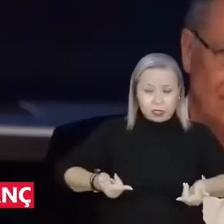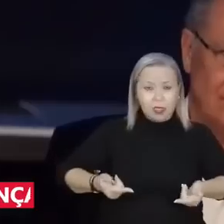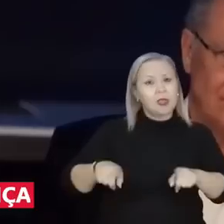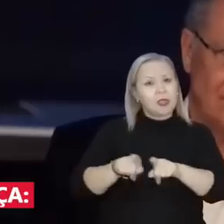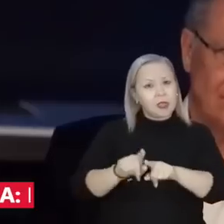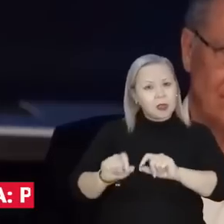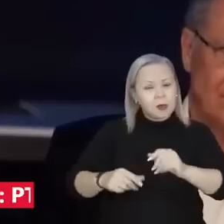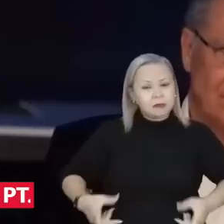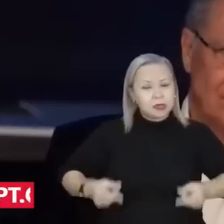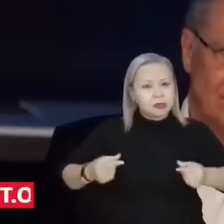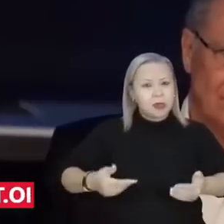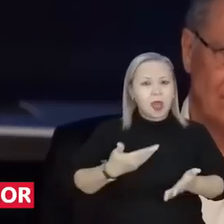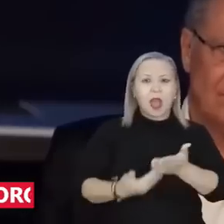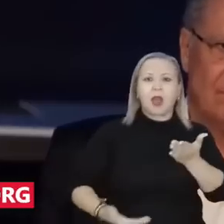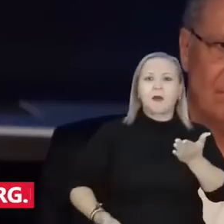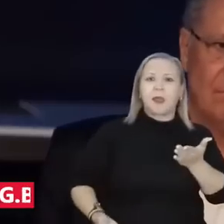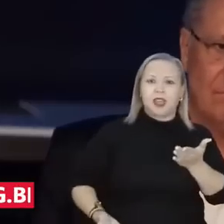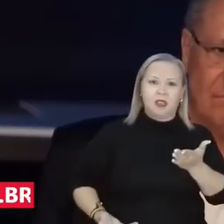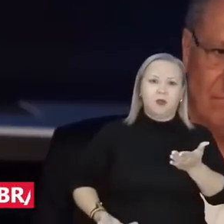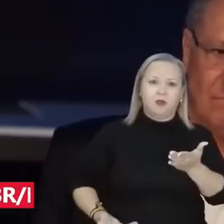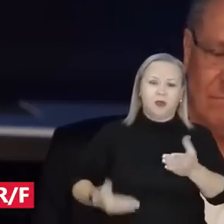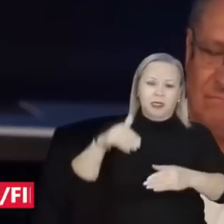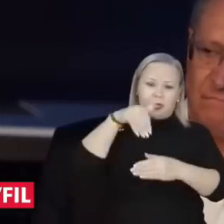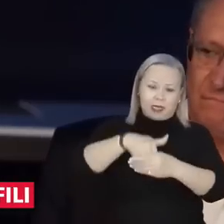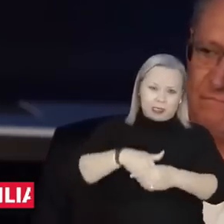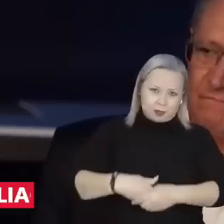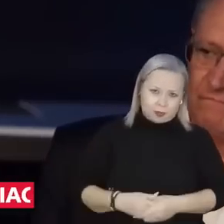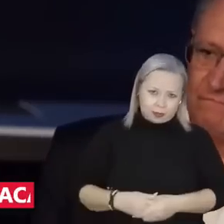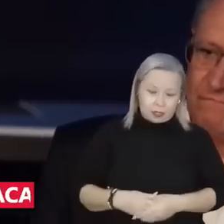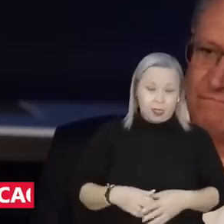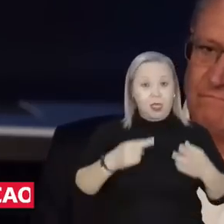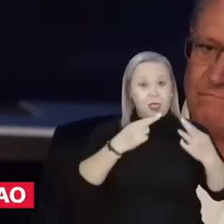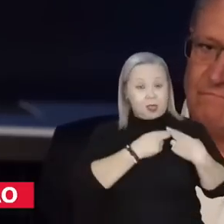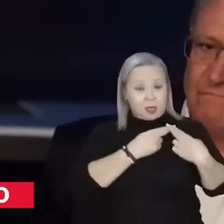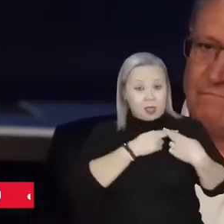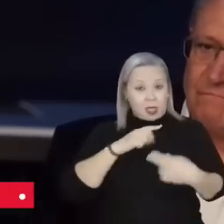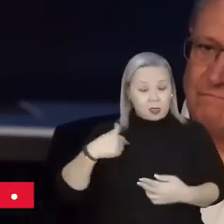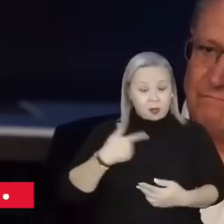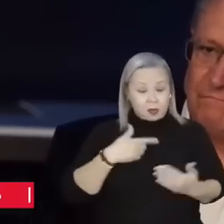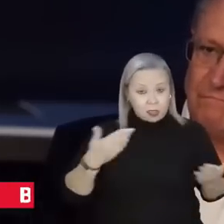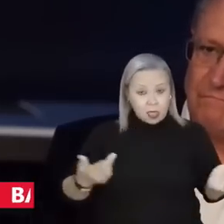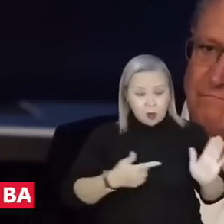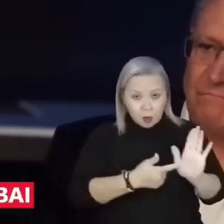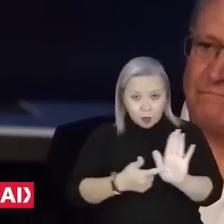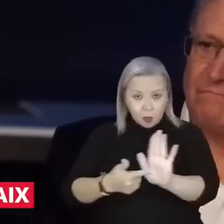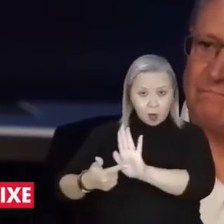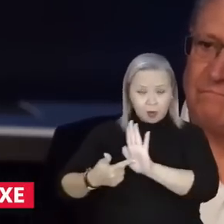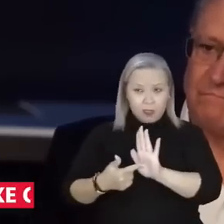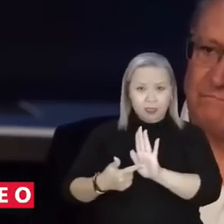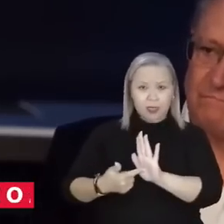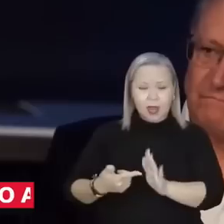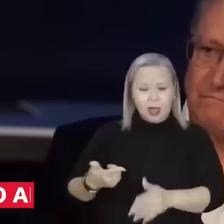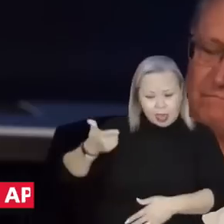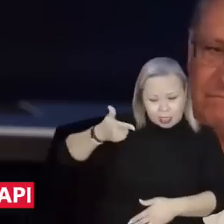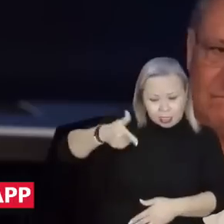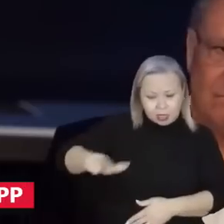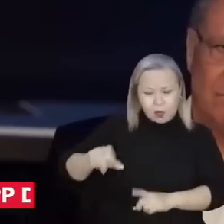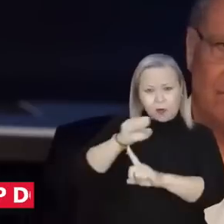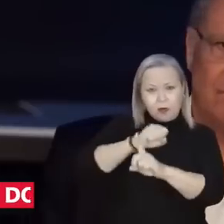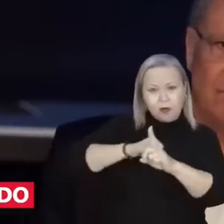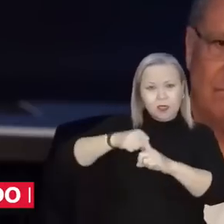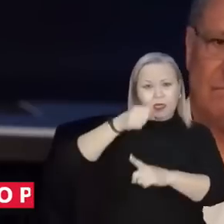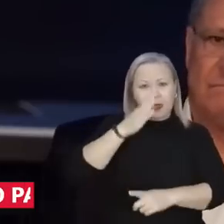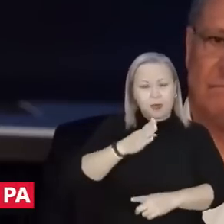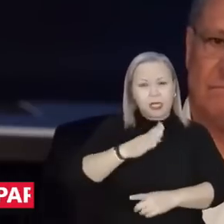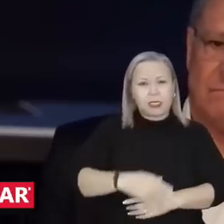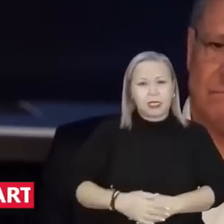E cabe a nós agora, companheiros e companheiras, mostrar outra vez à sociedade brasileira como é que